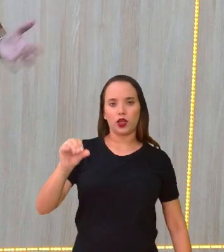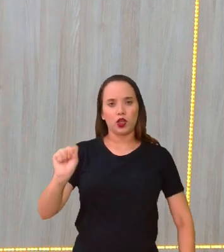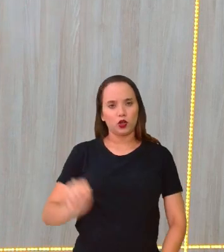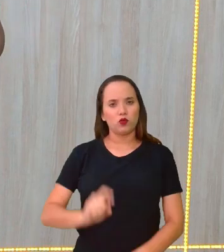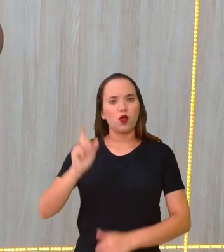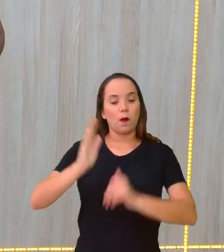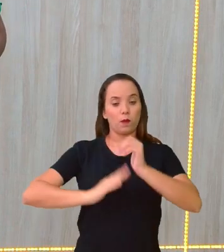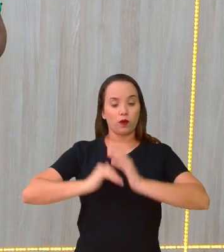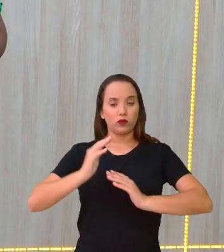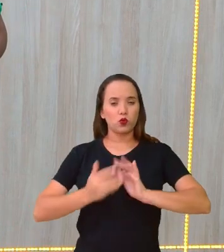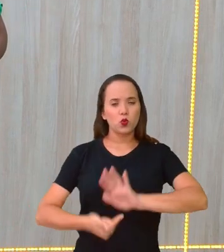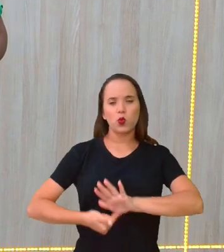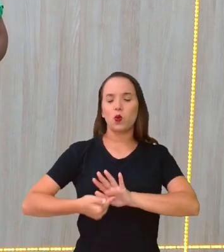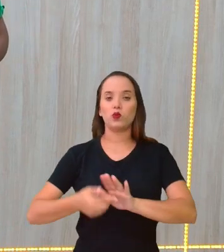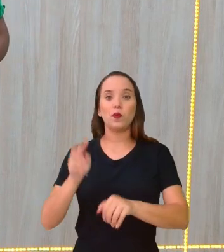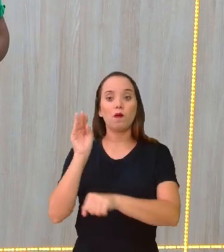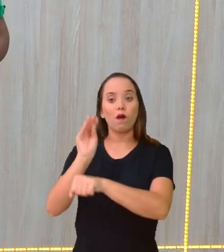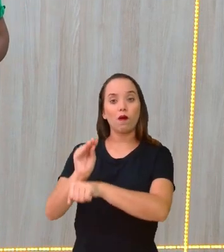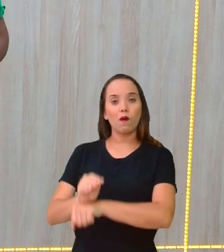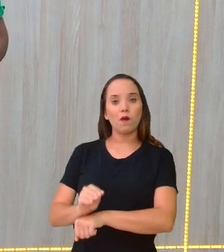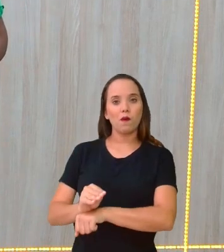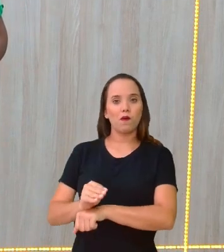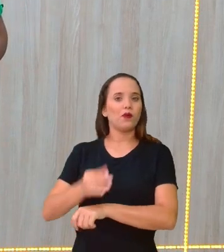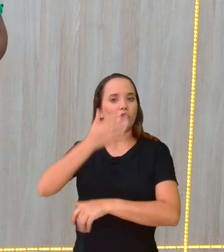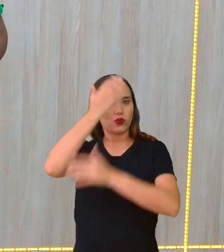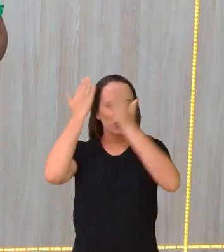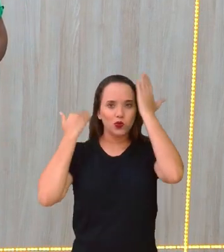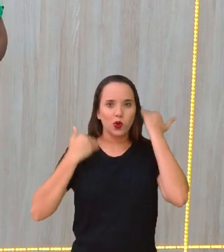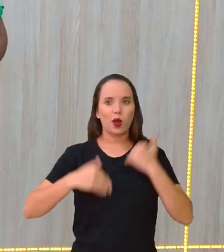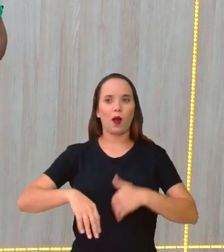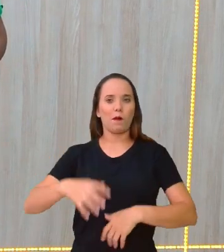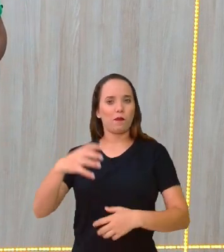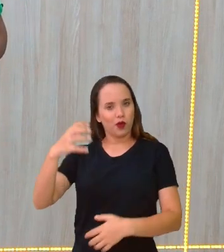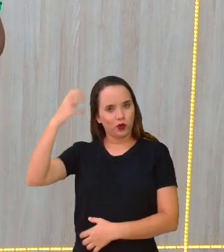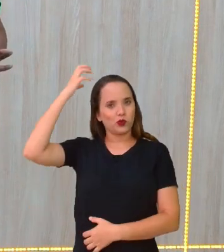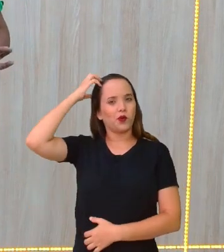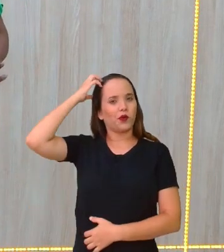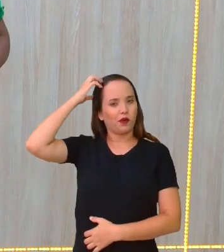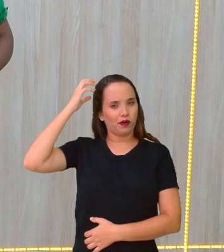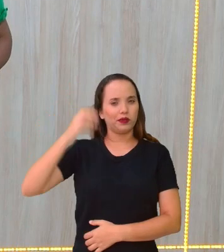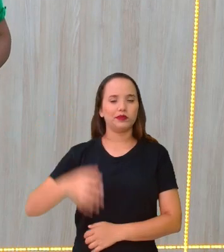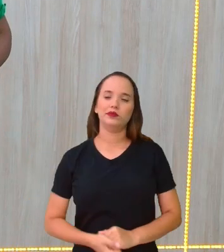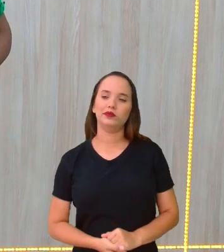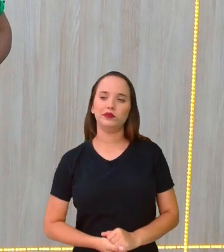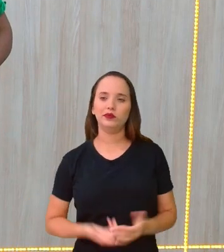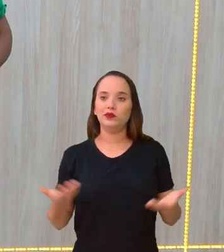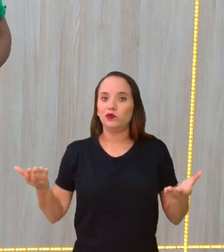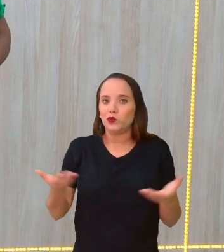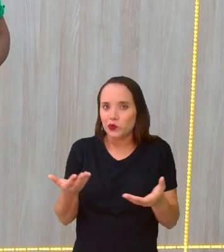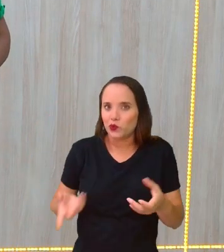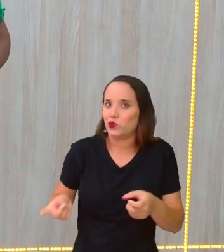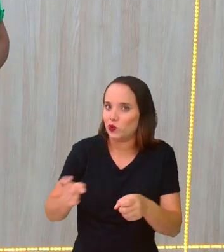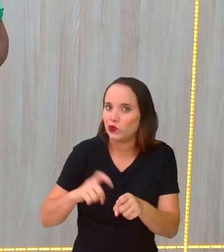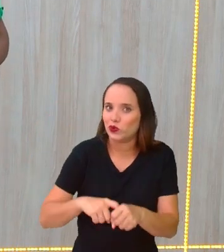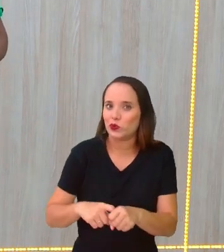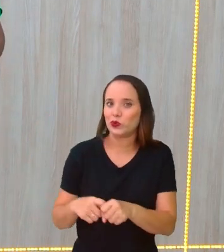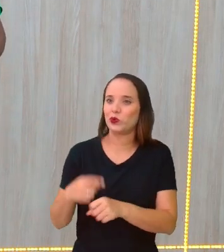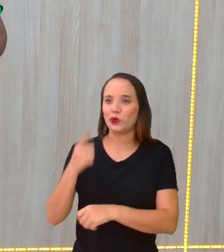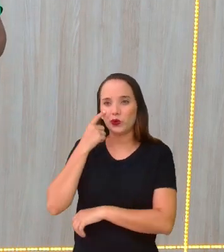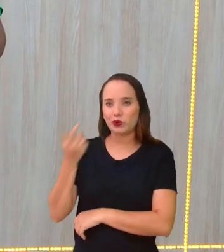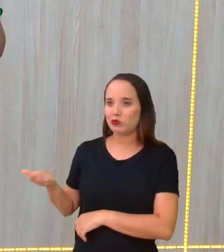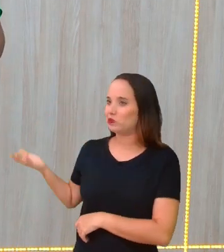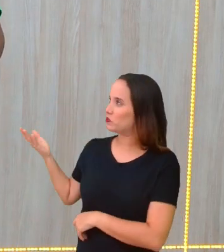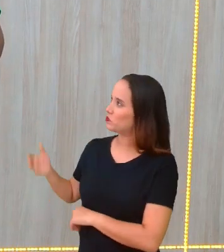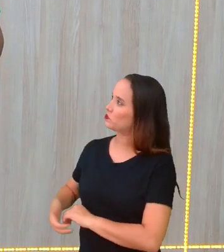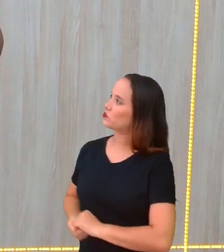das rainhas, não é? Que interessante. Hoje em dia voltou com força total. Eu trouxe a imagem aí